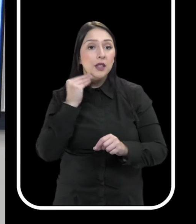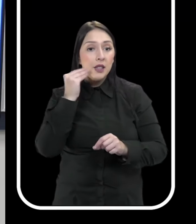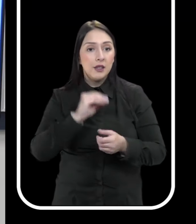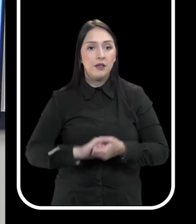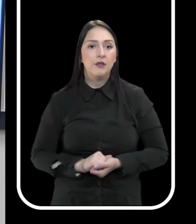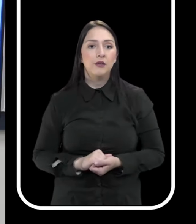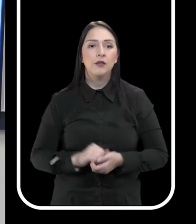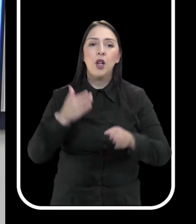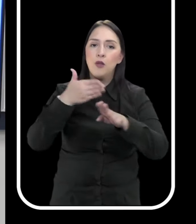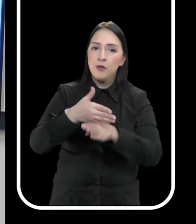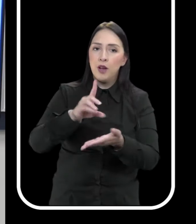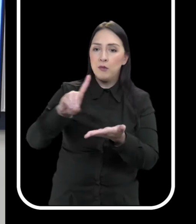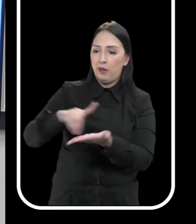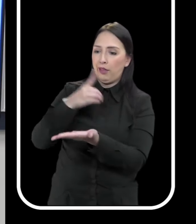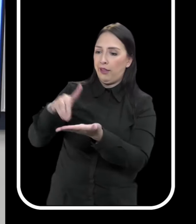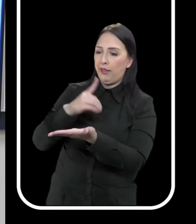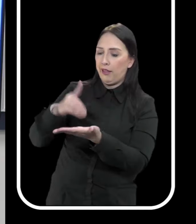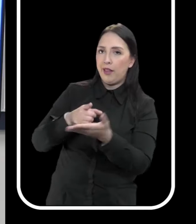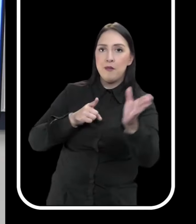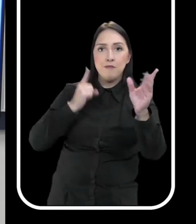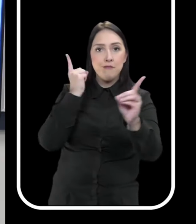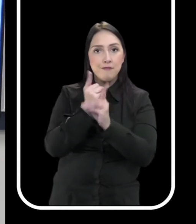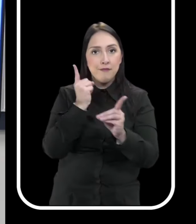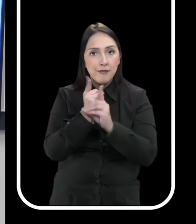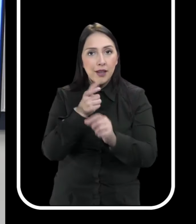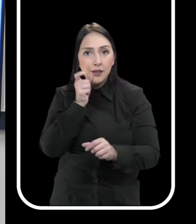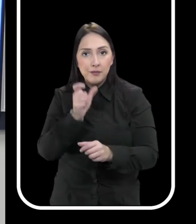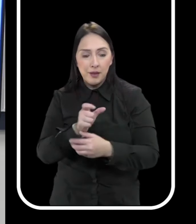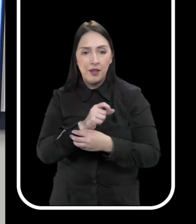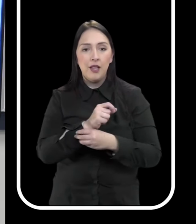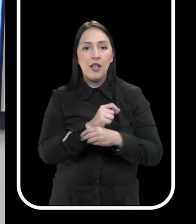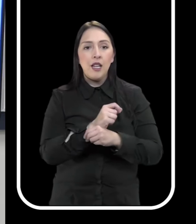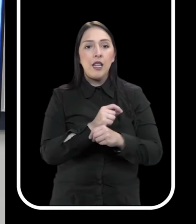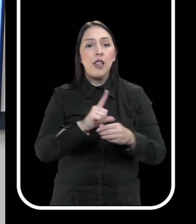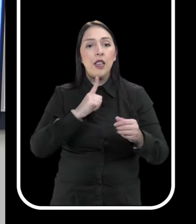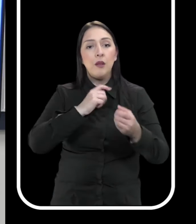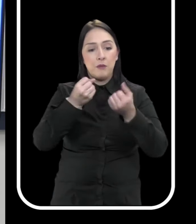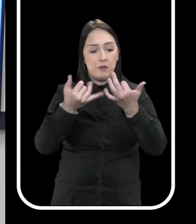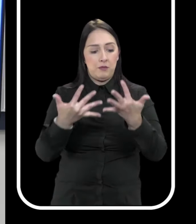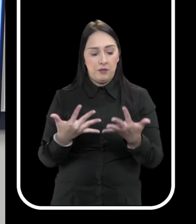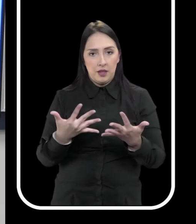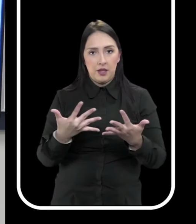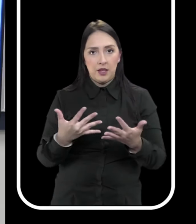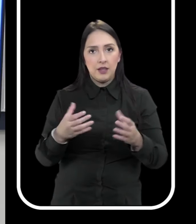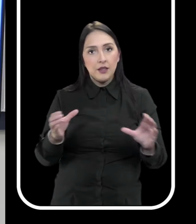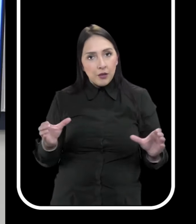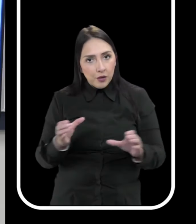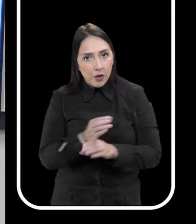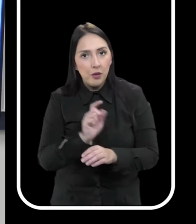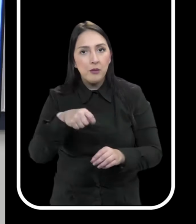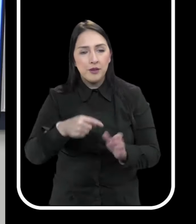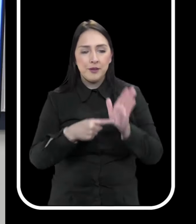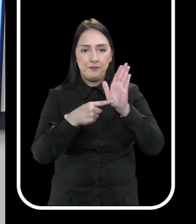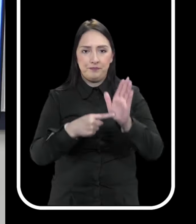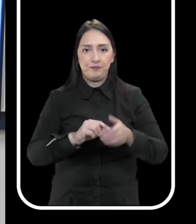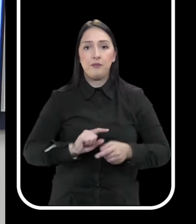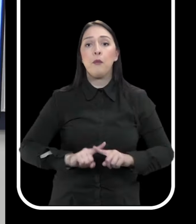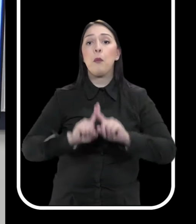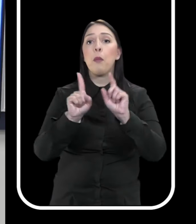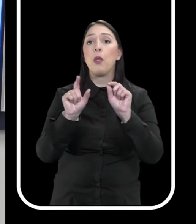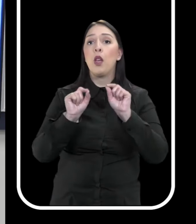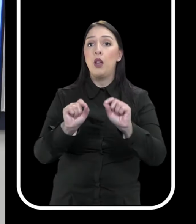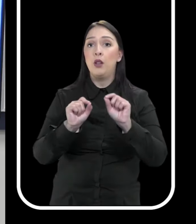simulação. Se nós formos lá no dicionário, vamos procurar a palavra simulação, tem uma definição bem completa lá a respeito